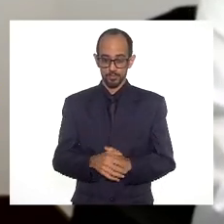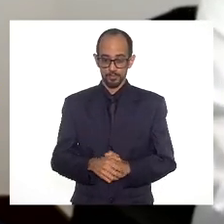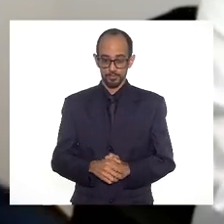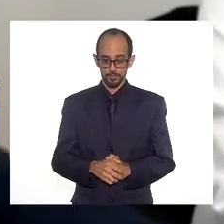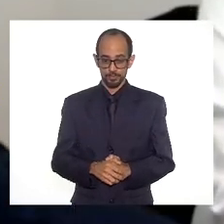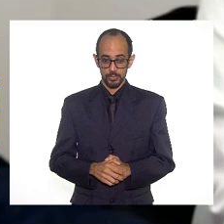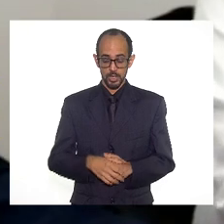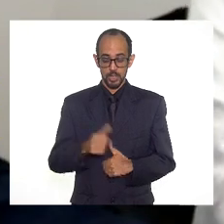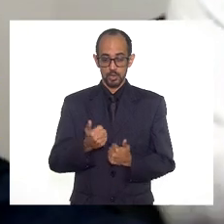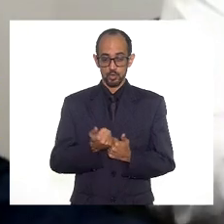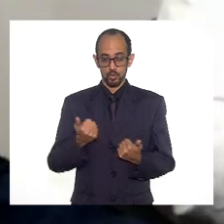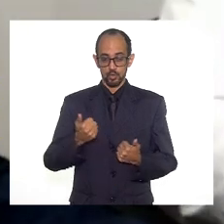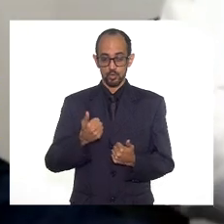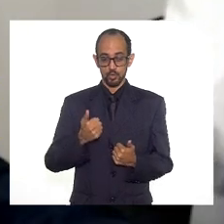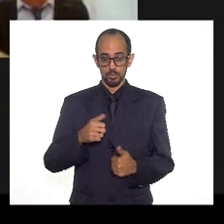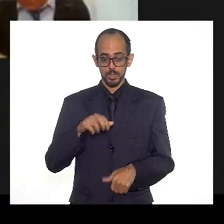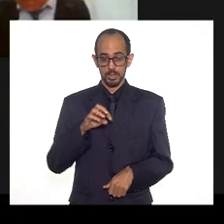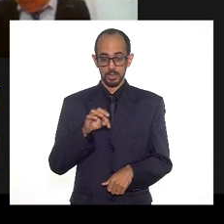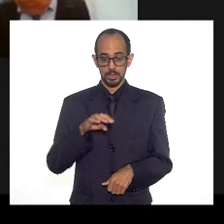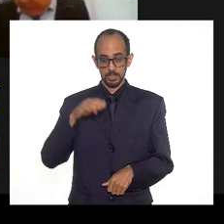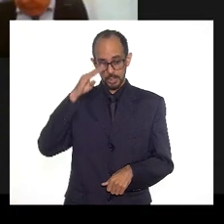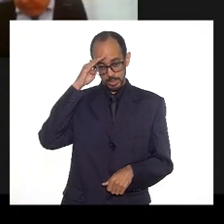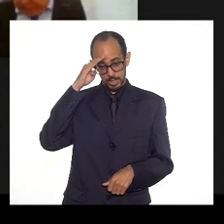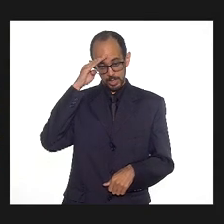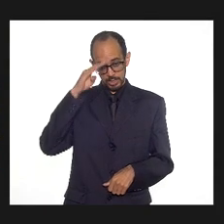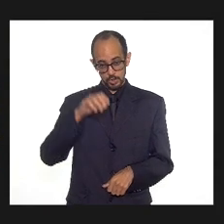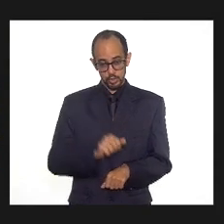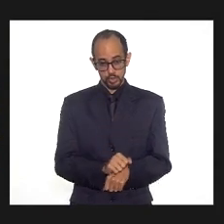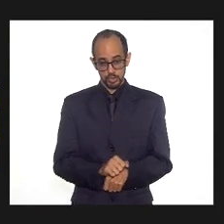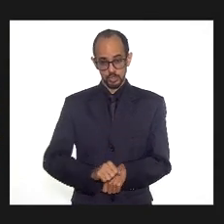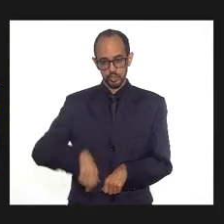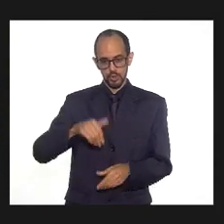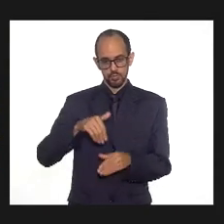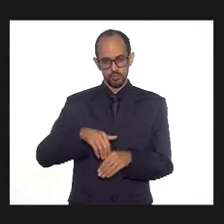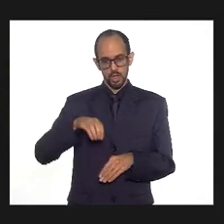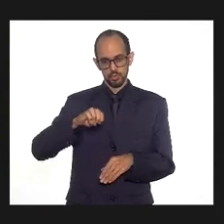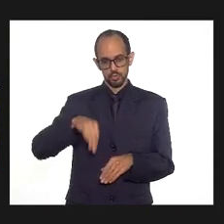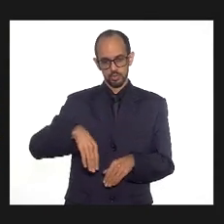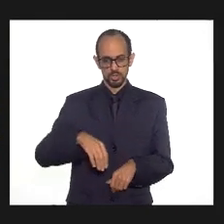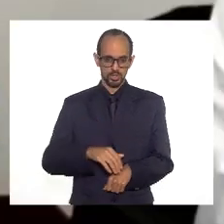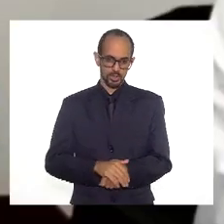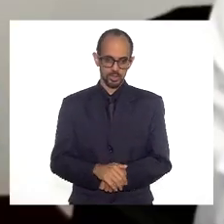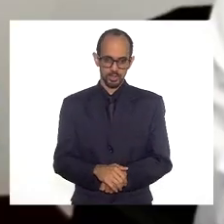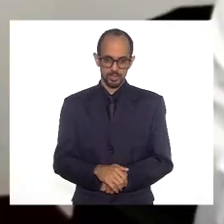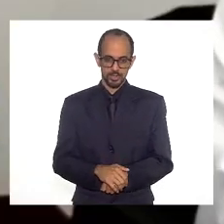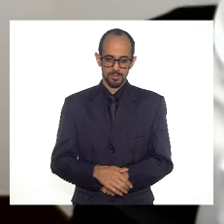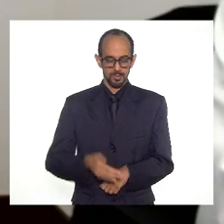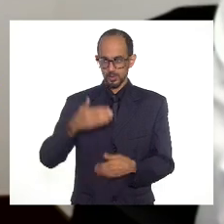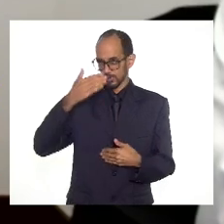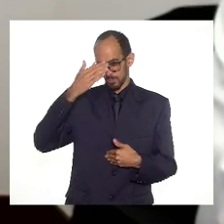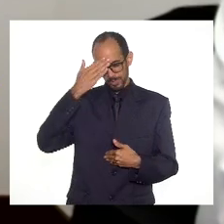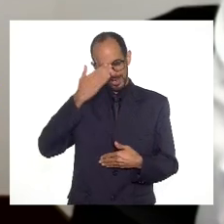Deputado Subtenente Bernardo. Voto sim, presidente. Muito obrigado, meu irmão.